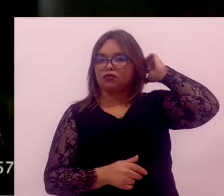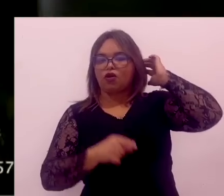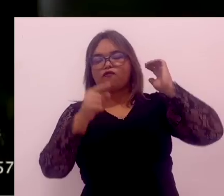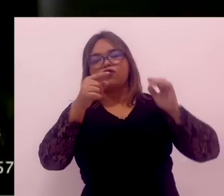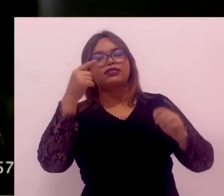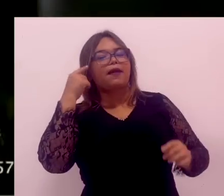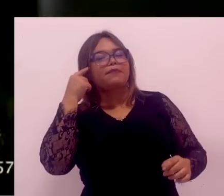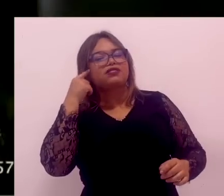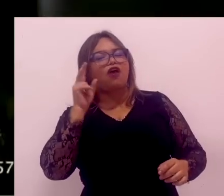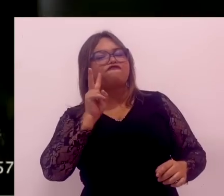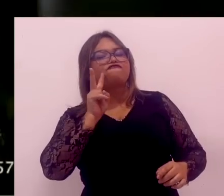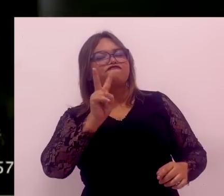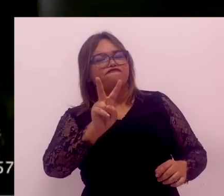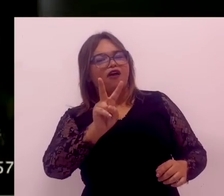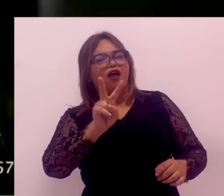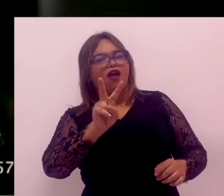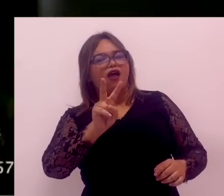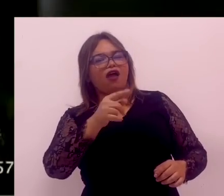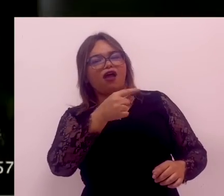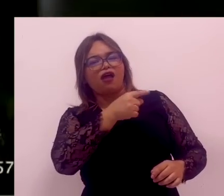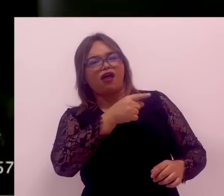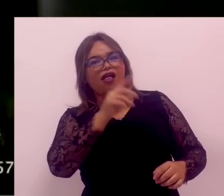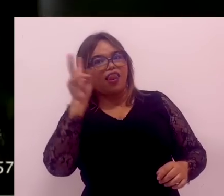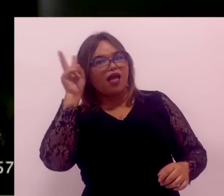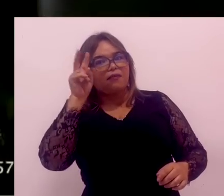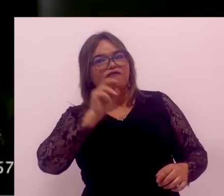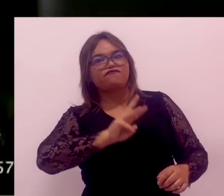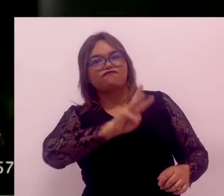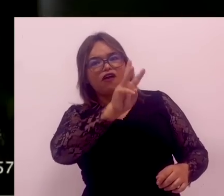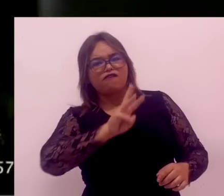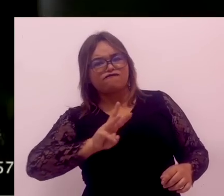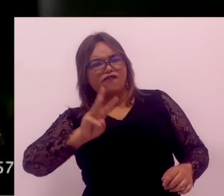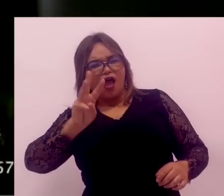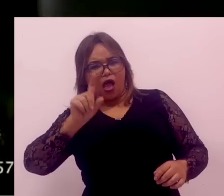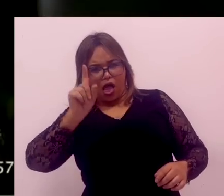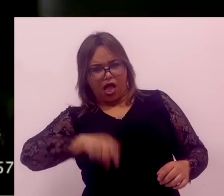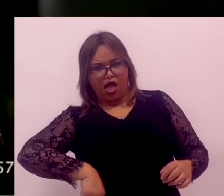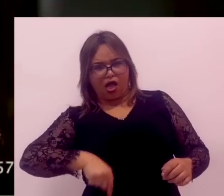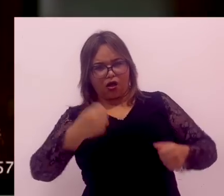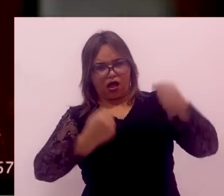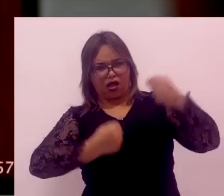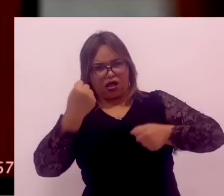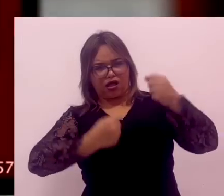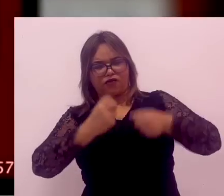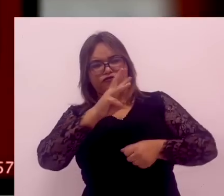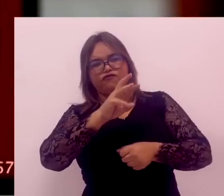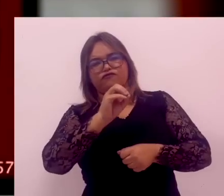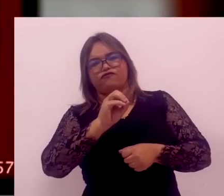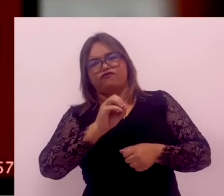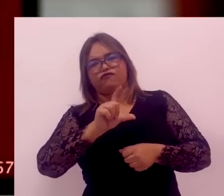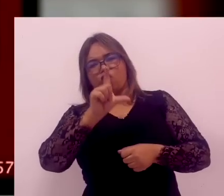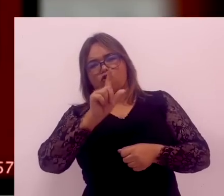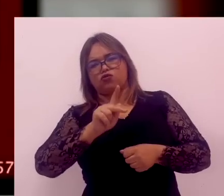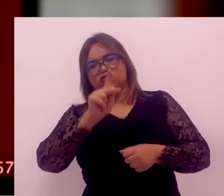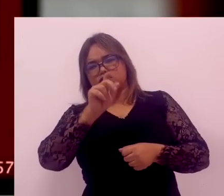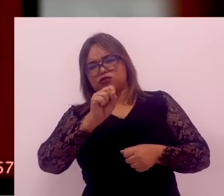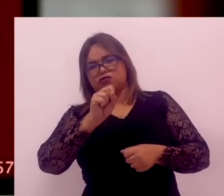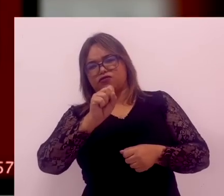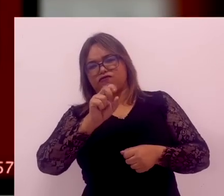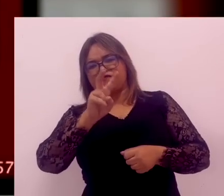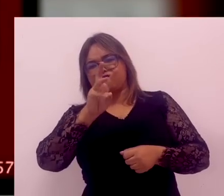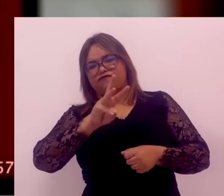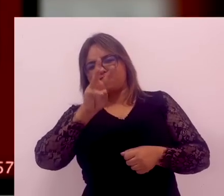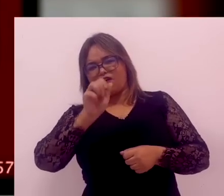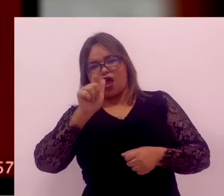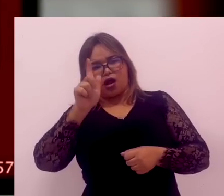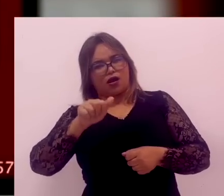você pense de novo. Aqui estão dois Vs, um dentro do outro. Representam a união de dois deuses. E se você já pensou que isto aqui é